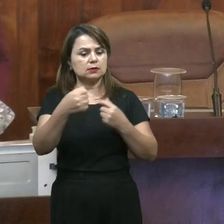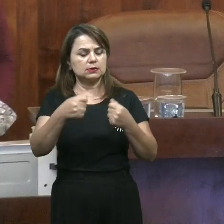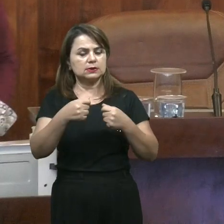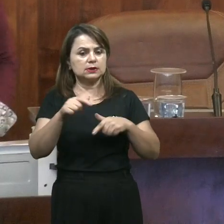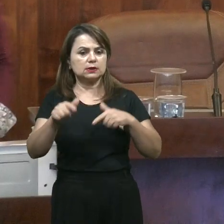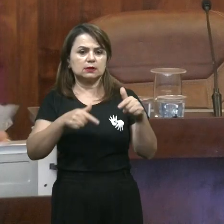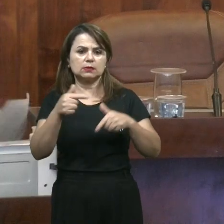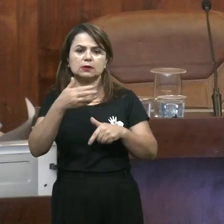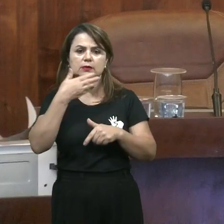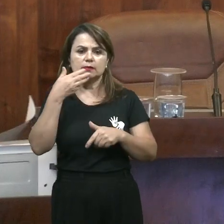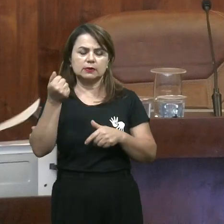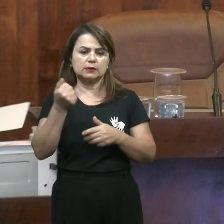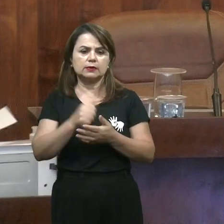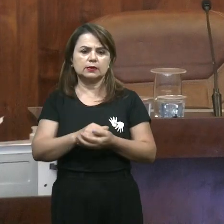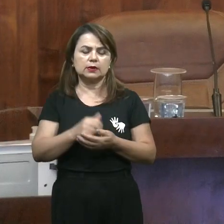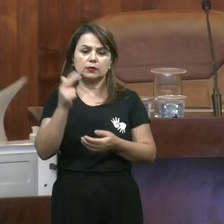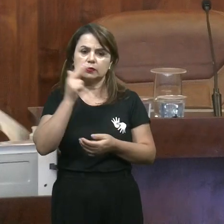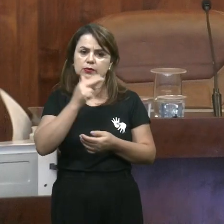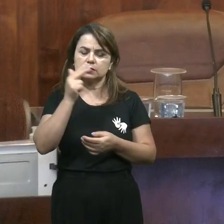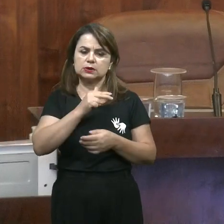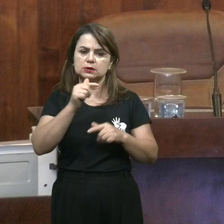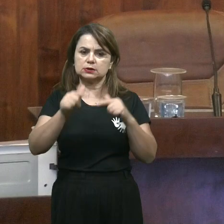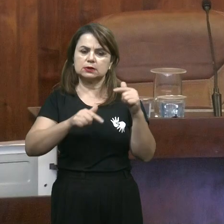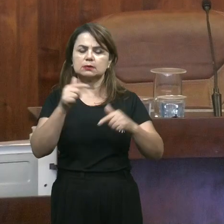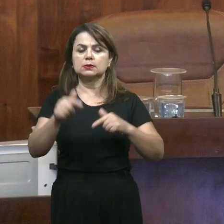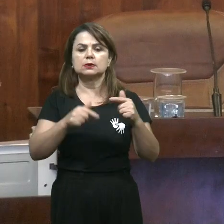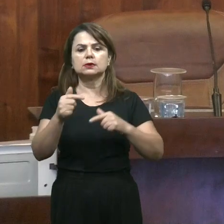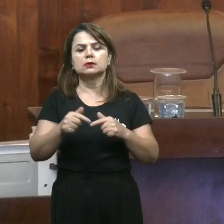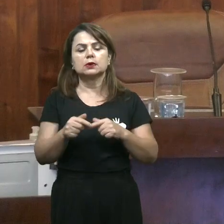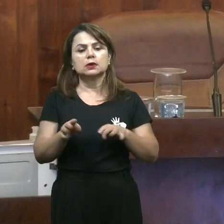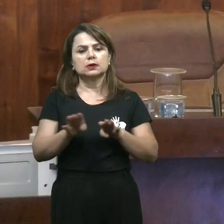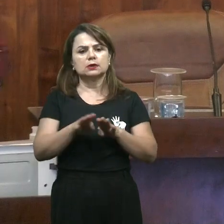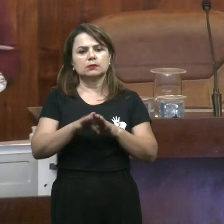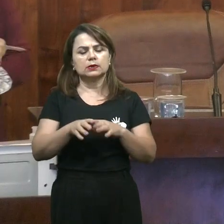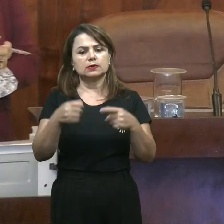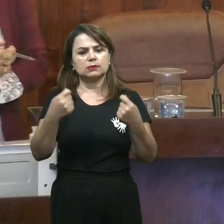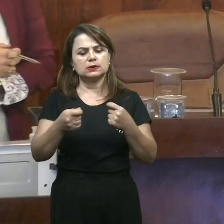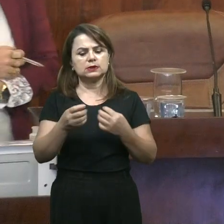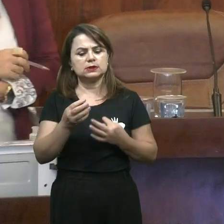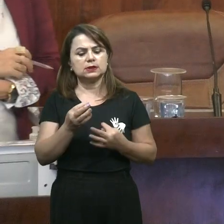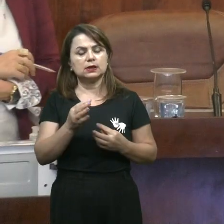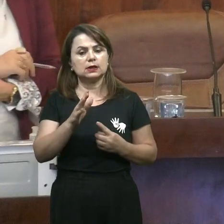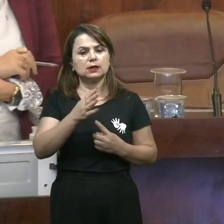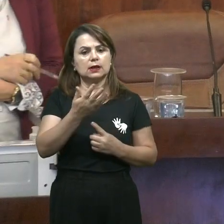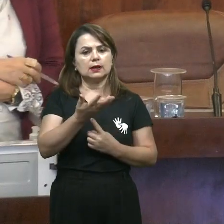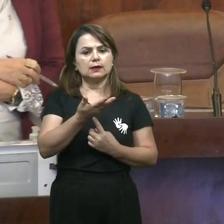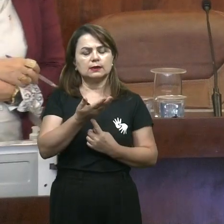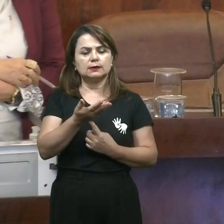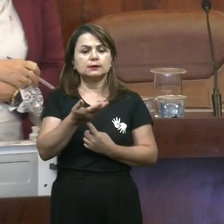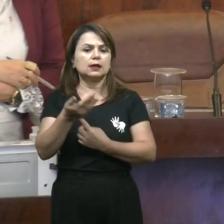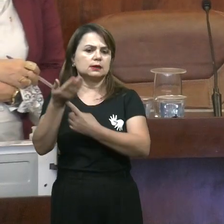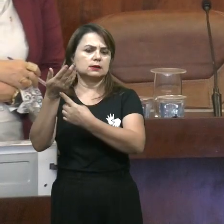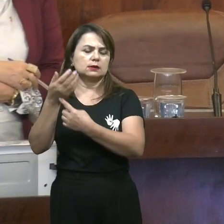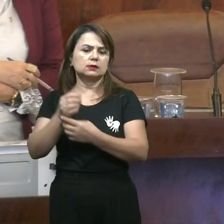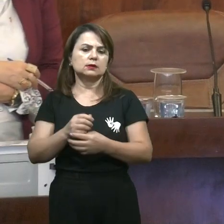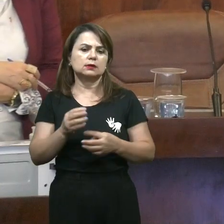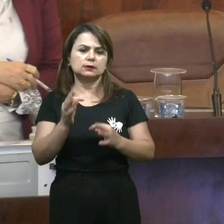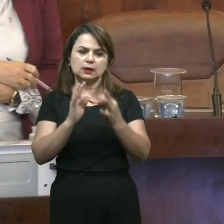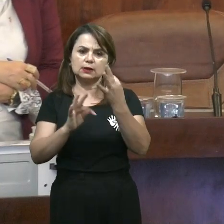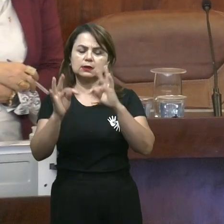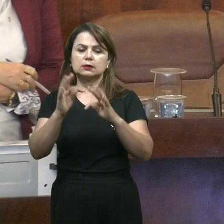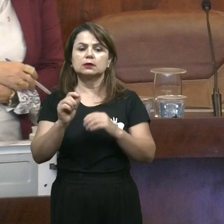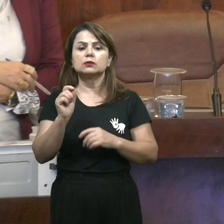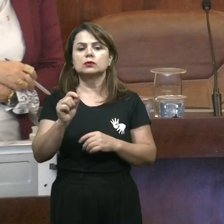serviço, abrangendo as avaliações técnicas para extinção, poda ou remoção de